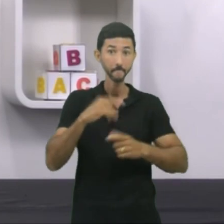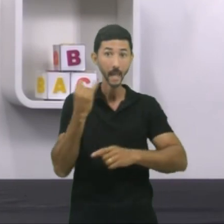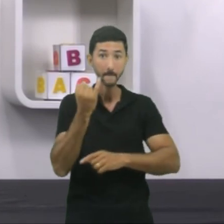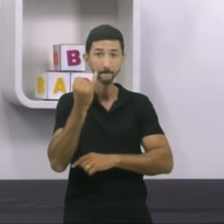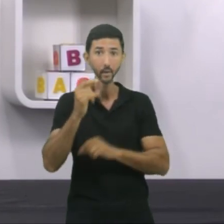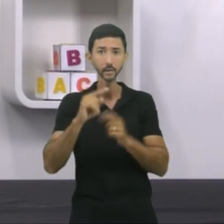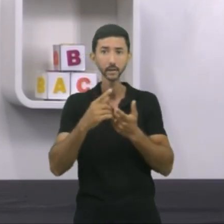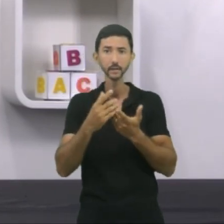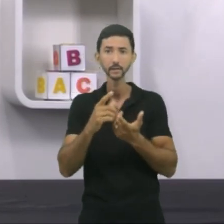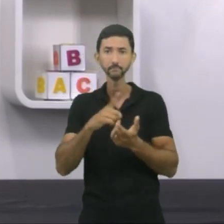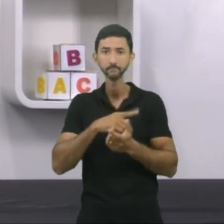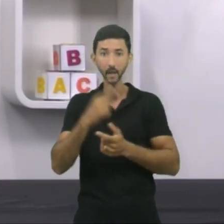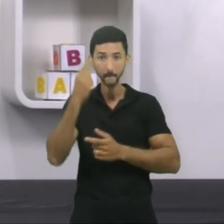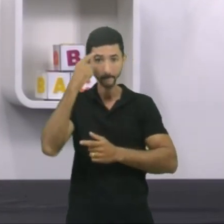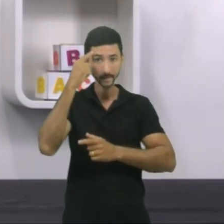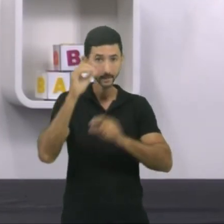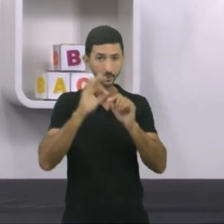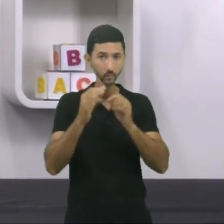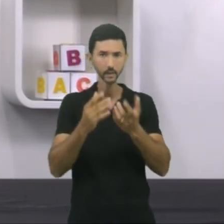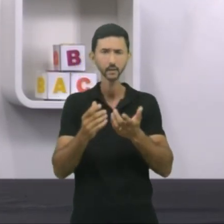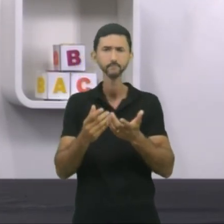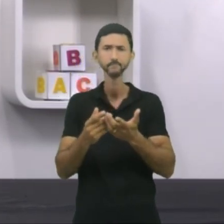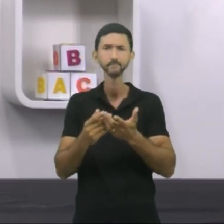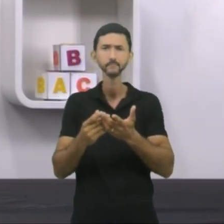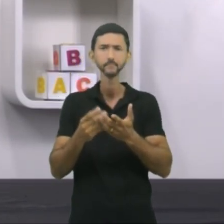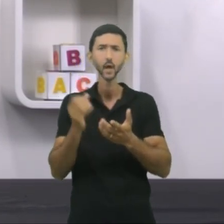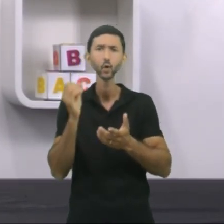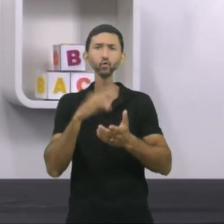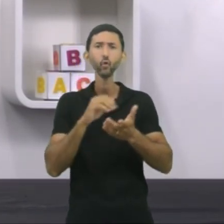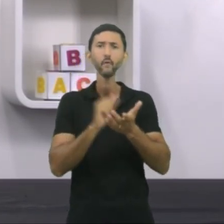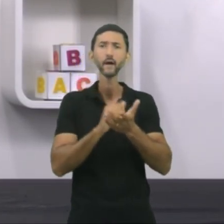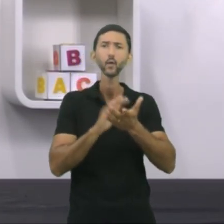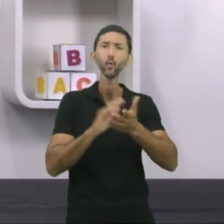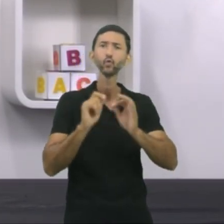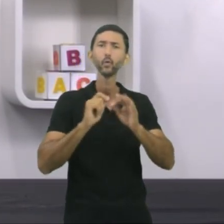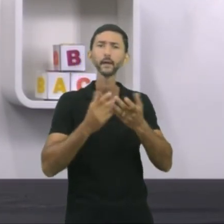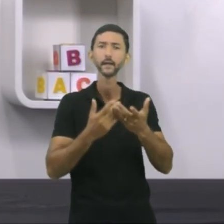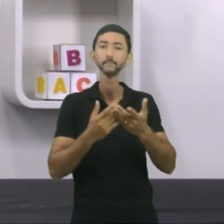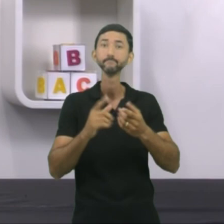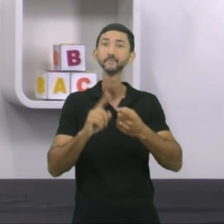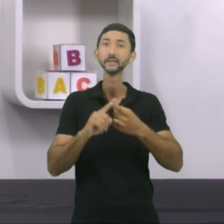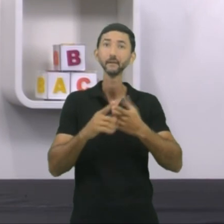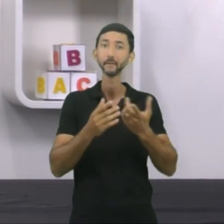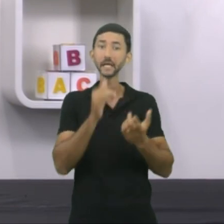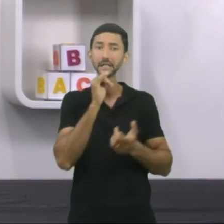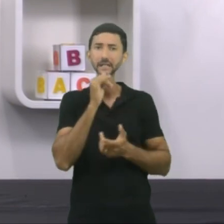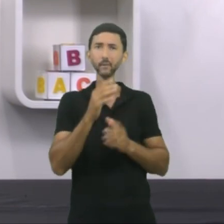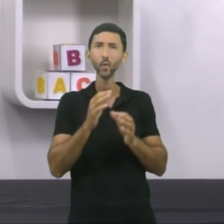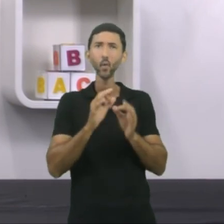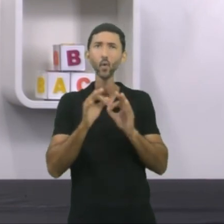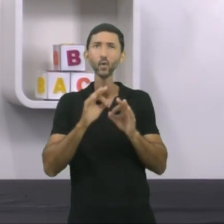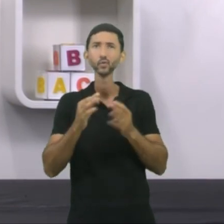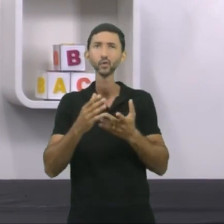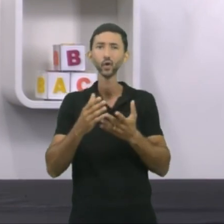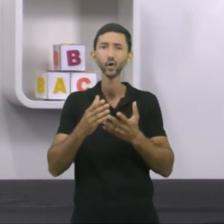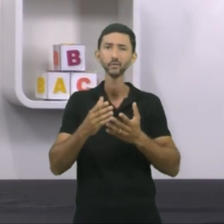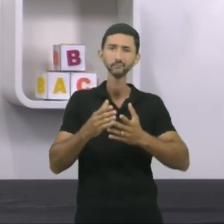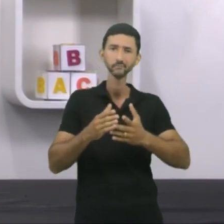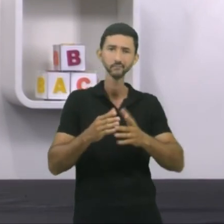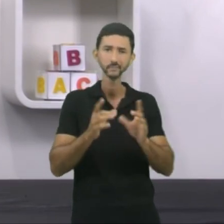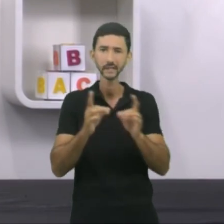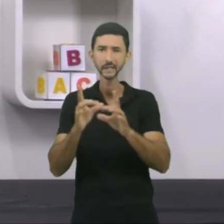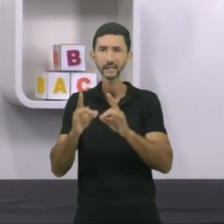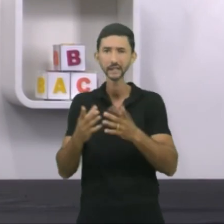importante que vocês tenham em mente que esse novo acordo também não passa de uma zona de livre